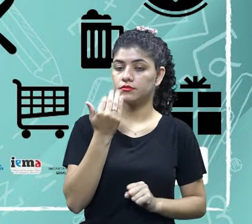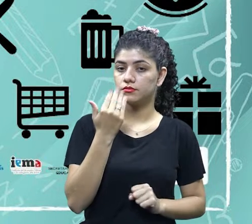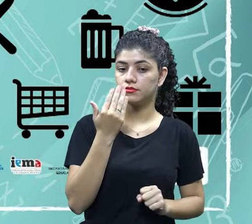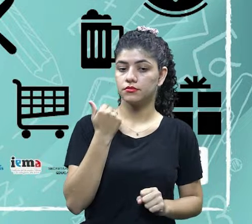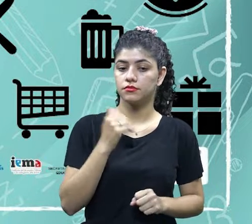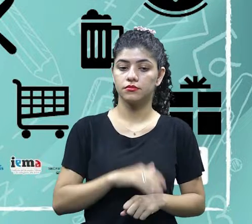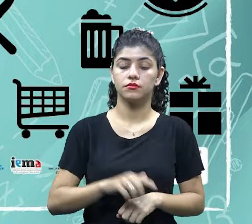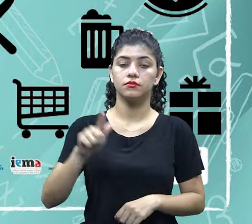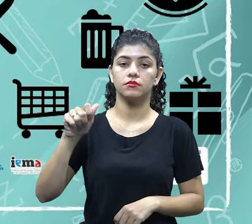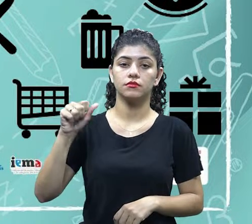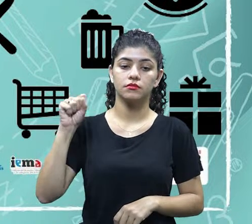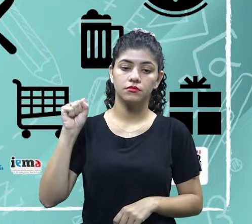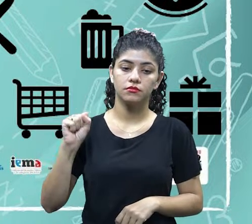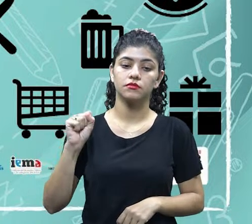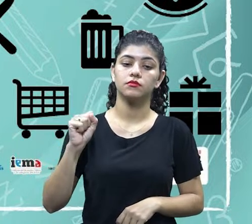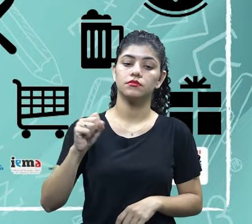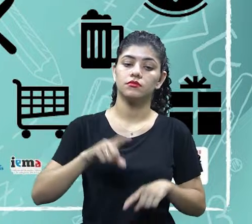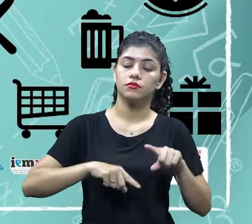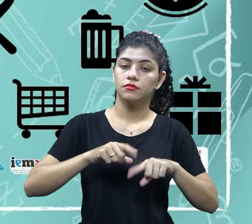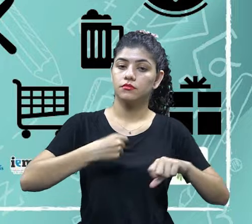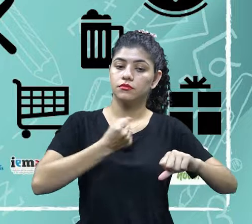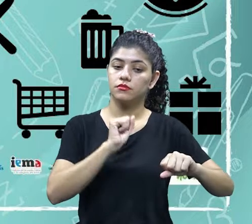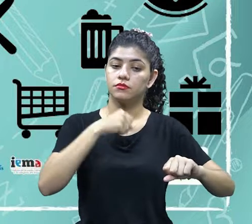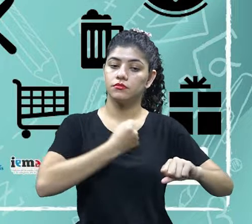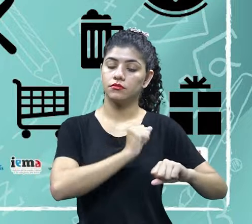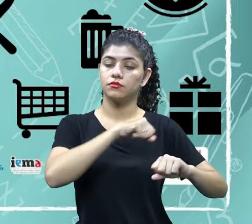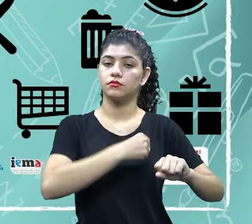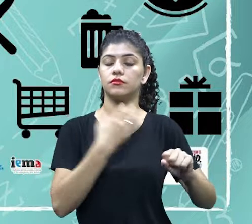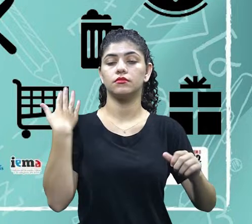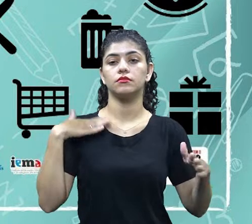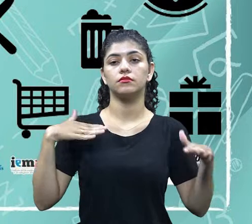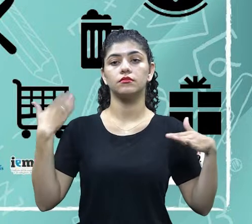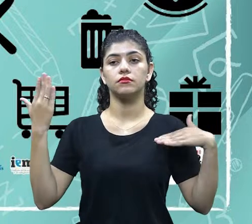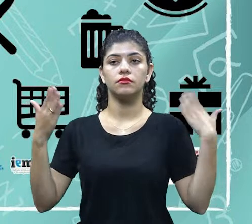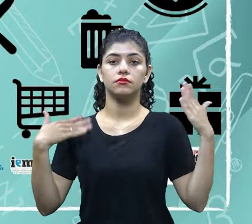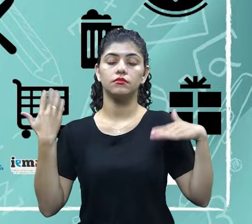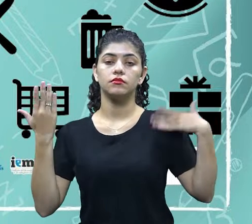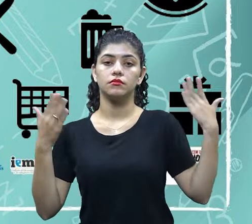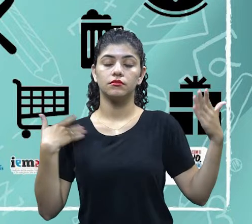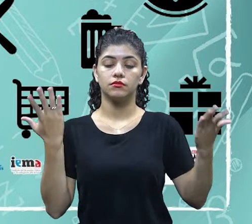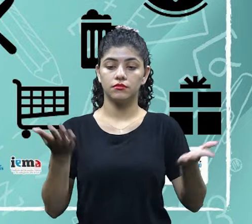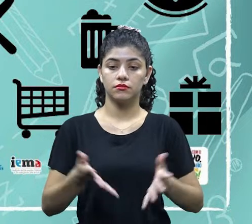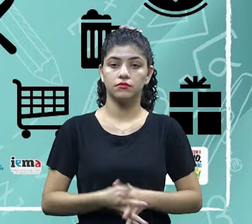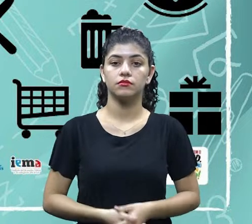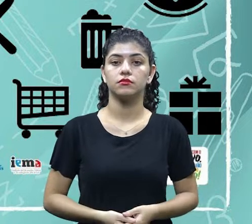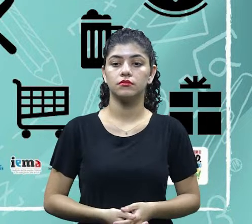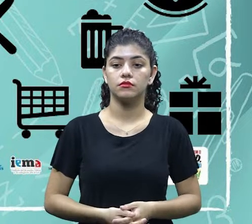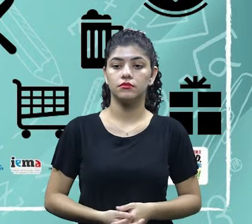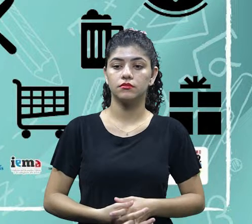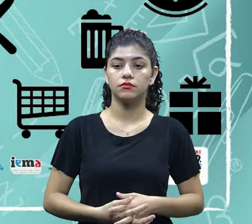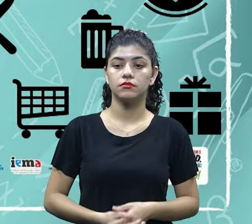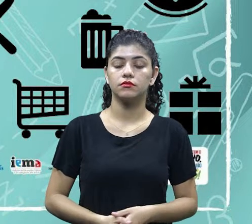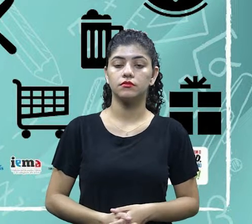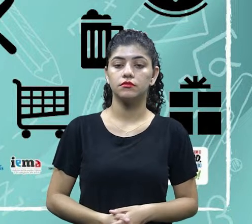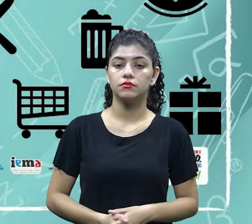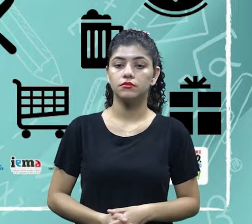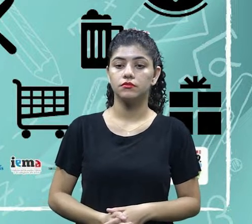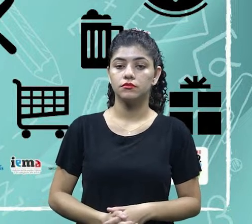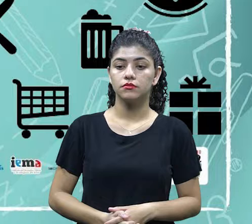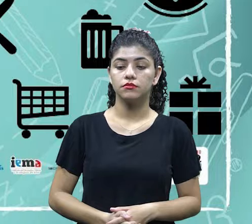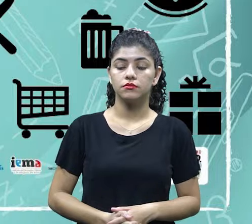limpeza 120, alimentos 1.200, gás de cozinha 110, material de cozinha 39 e lazer R$